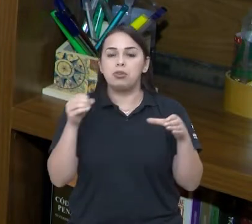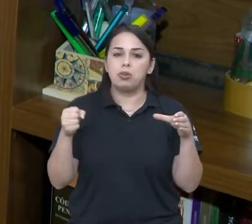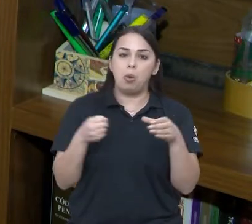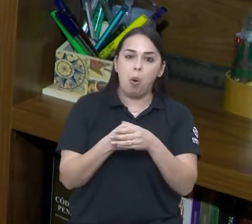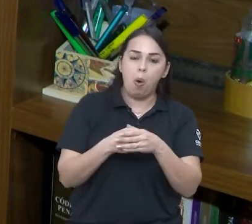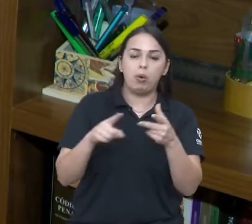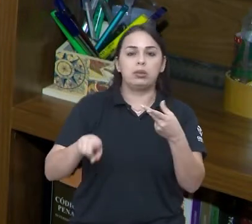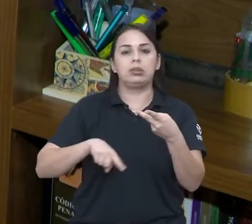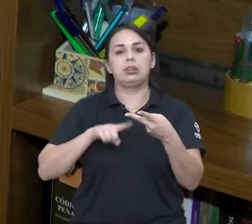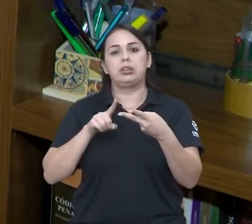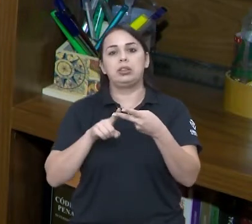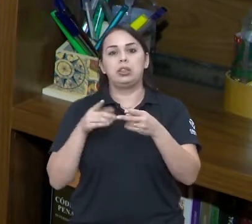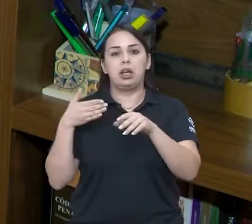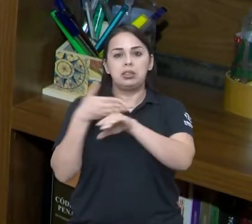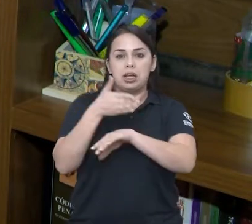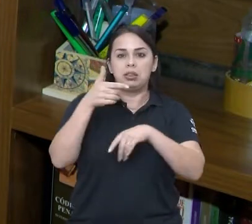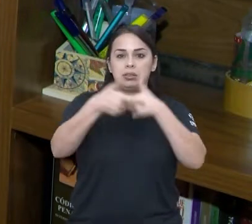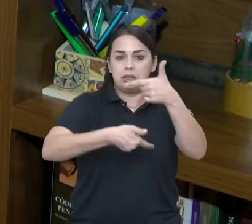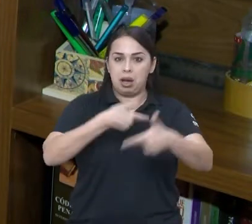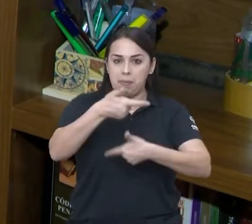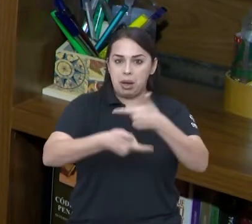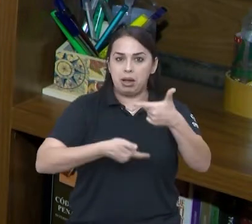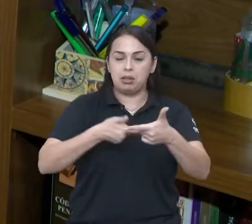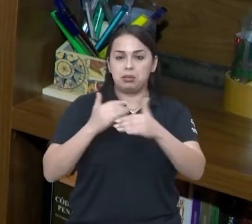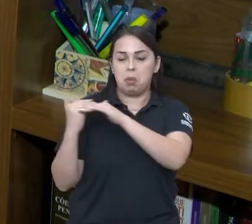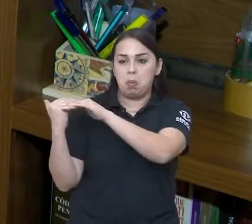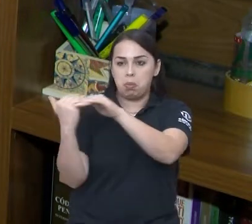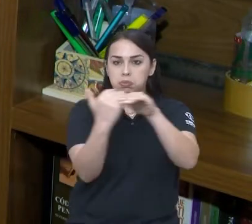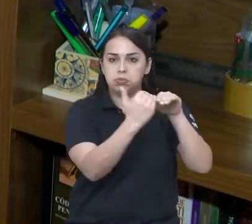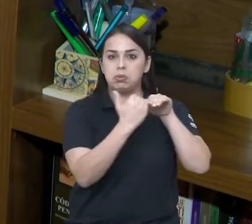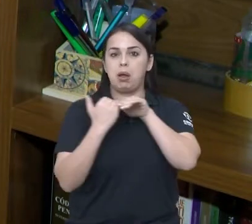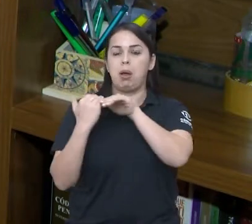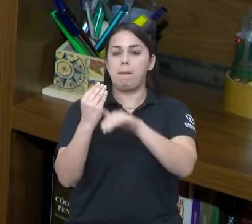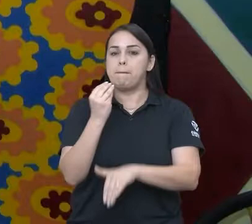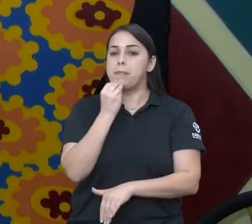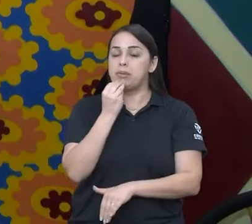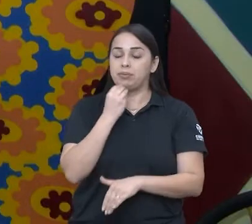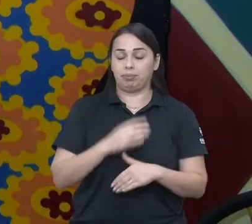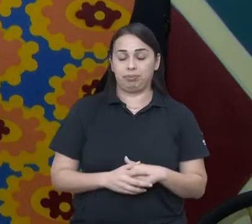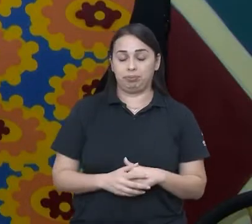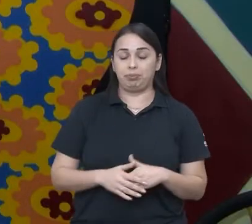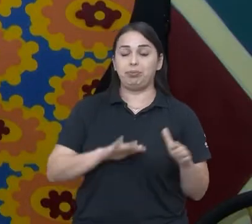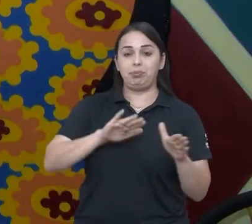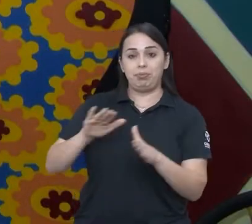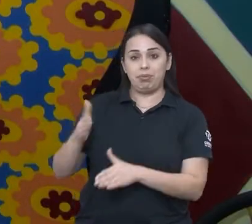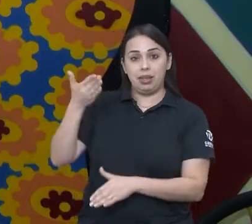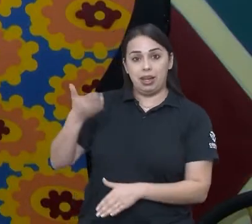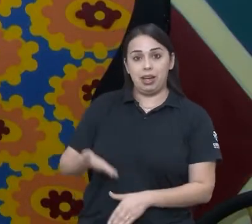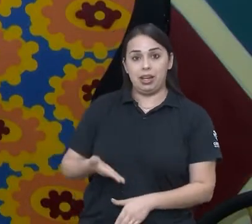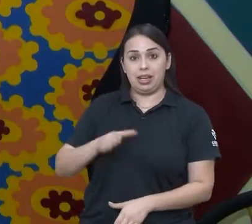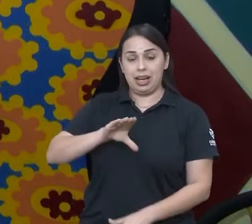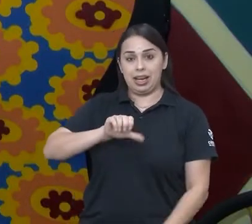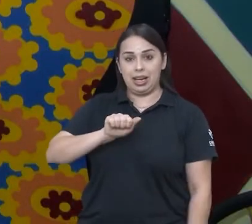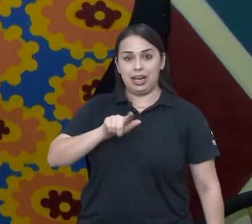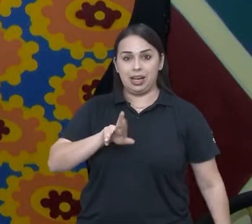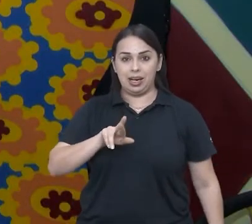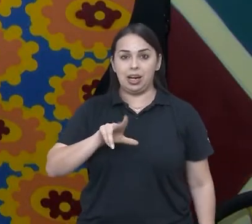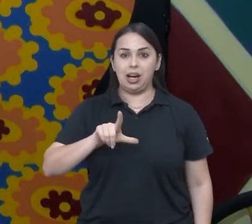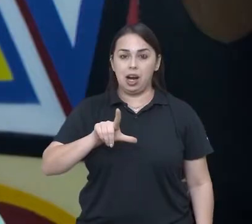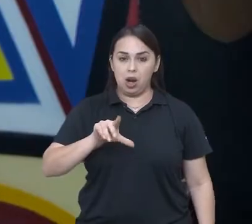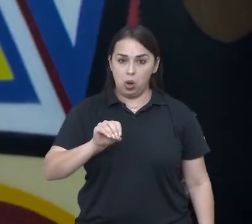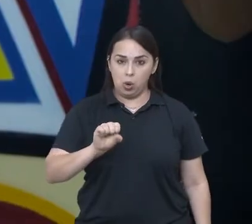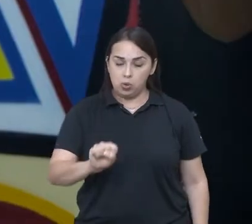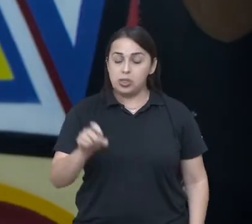cotas, política de acesso ao trabalho, de oportunidades iguais para todos. E o Carlos Alberto conhece muito bem este